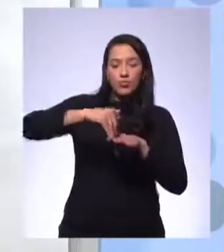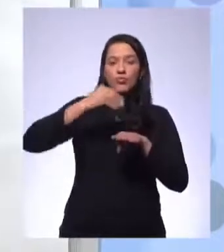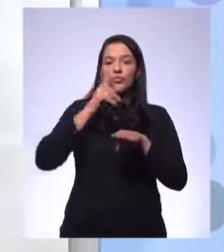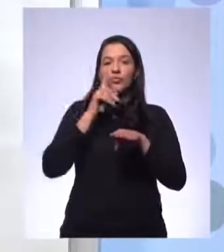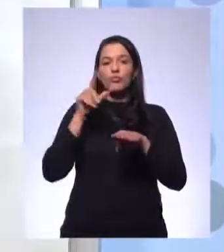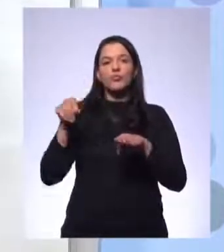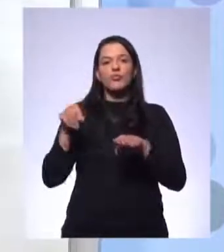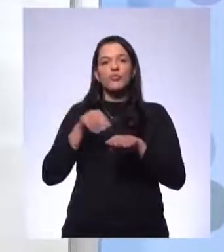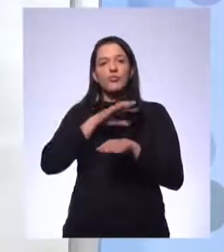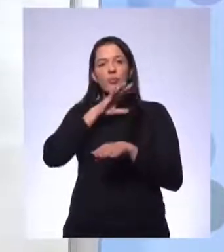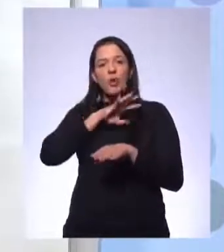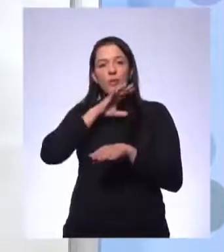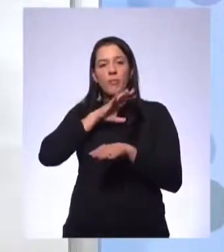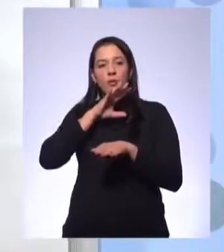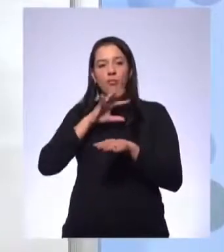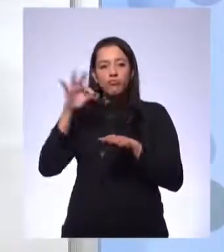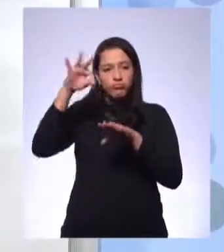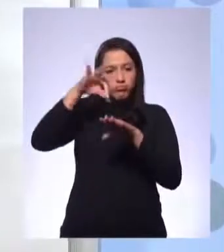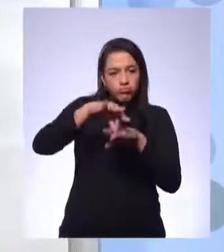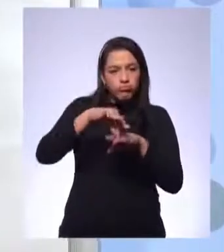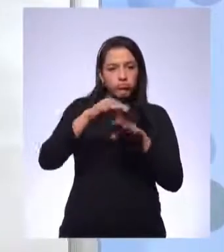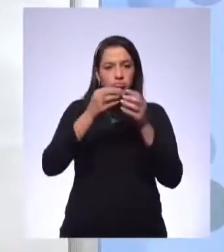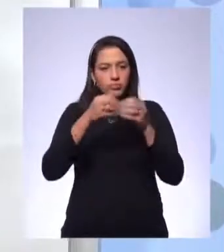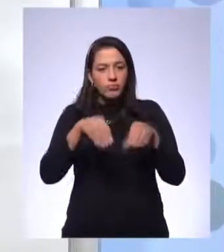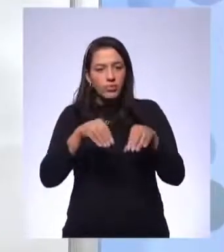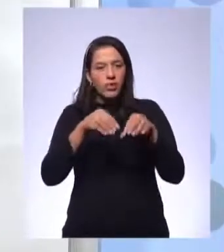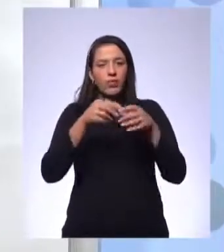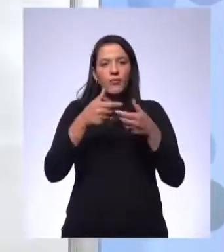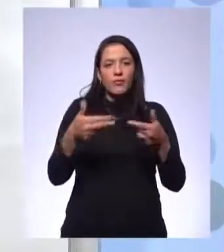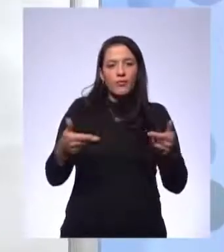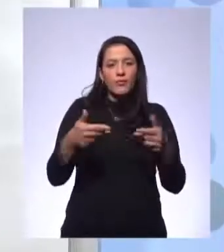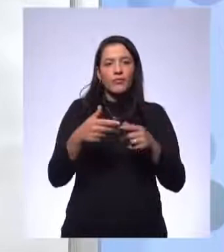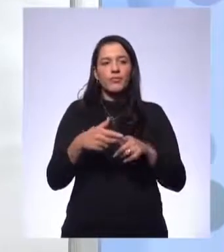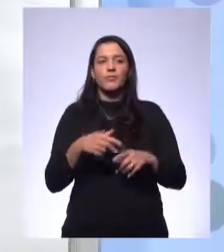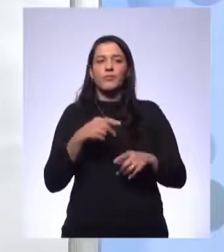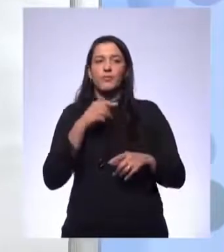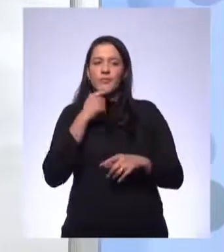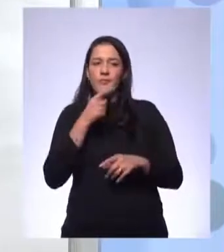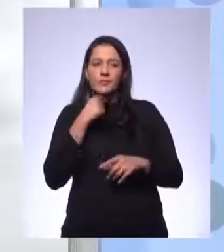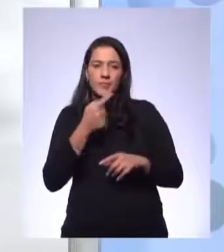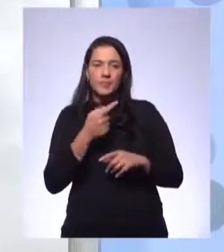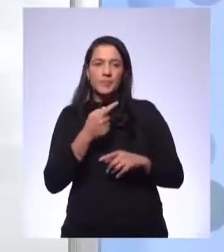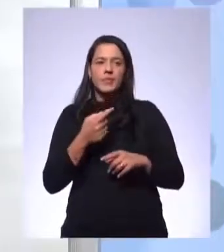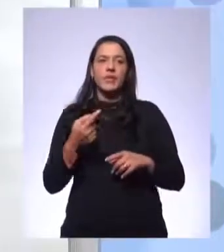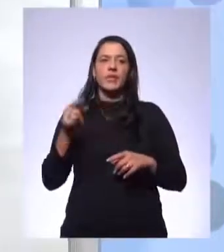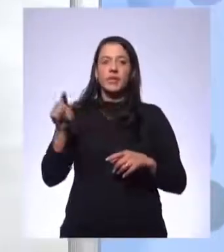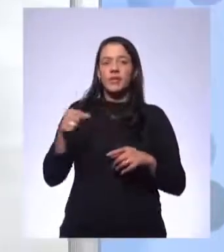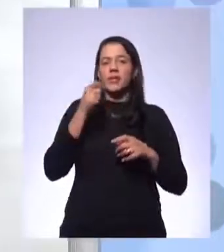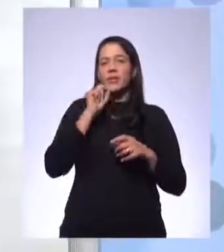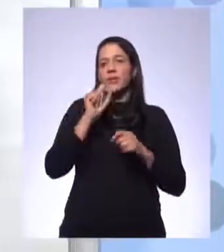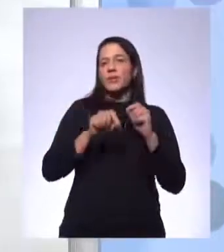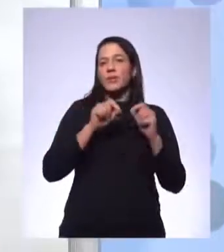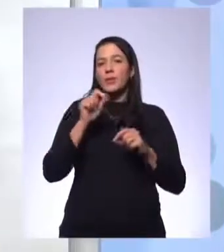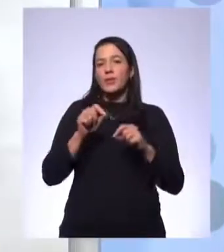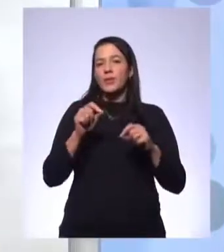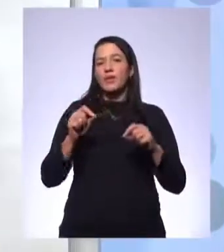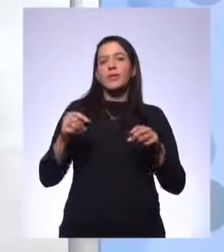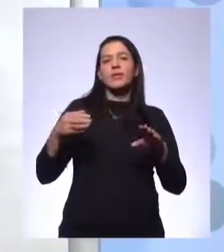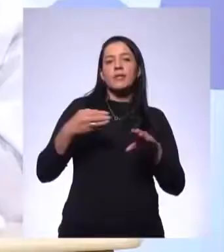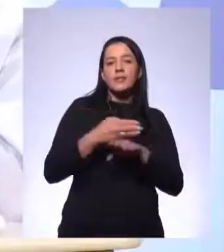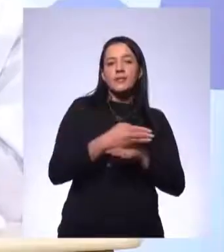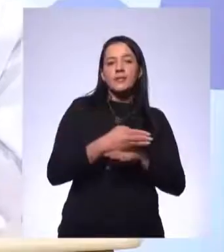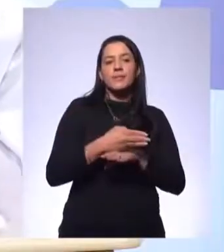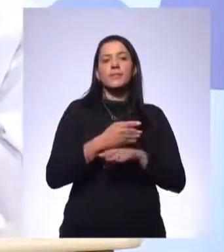e inserirem alguns óvulos, né? Exatamente. E aí, dentre eles, o Edjoel vai falar quem que está ali nessa brincadeira.